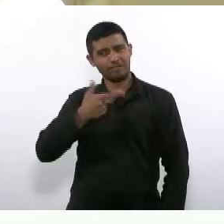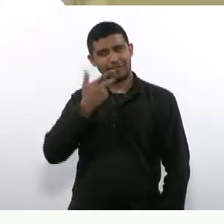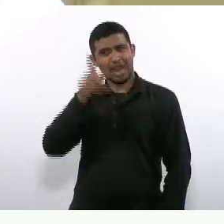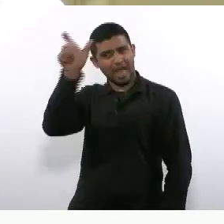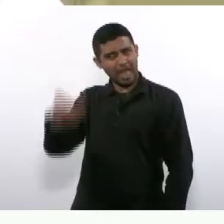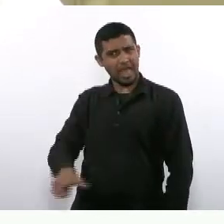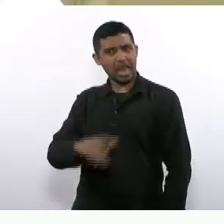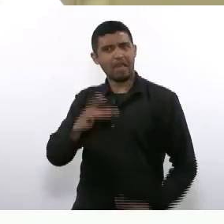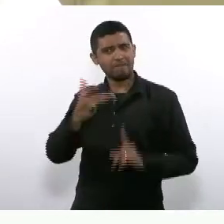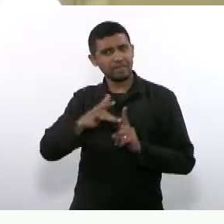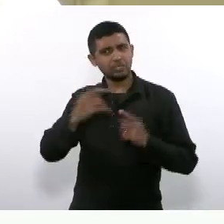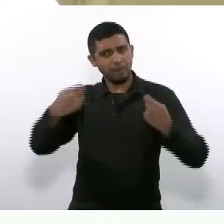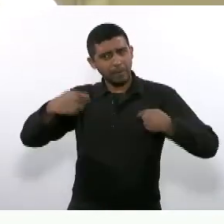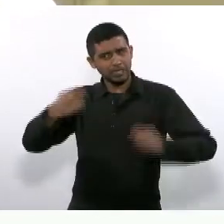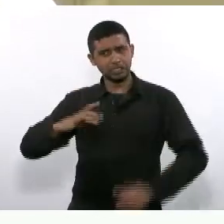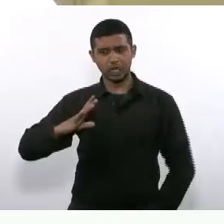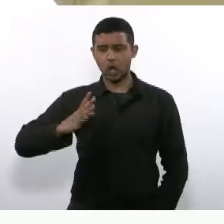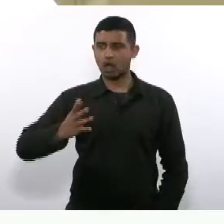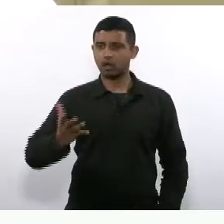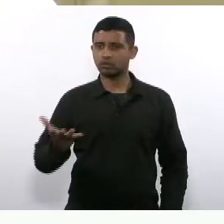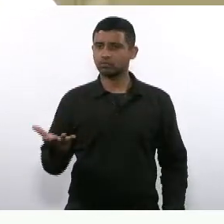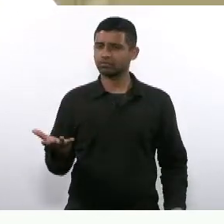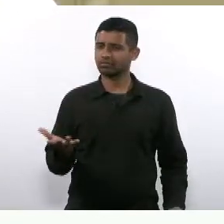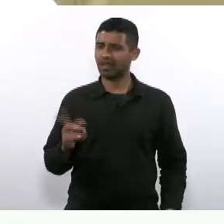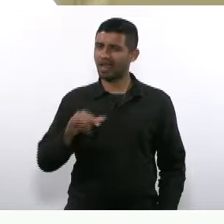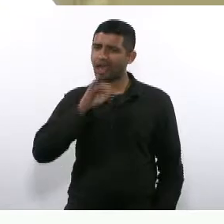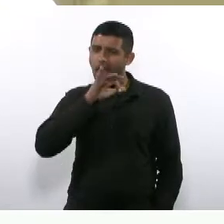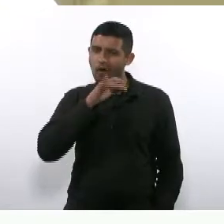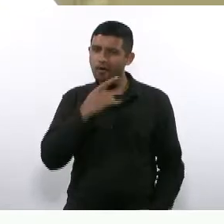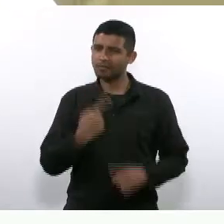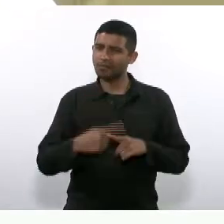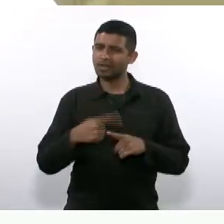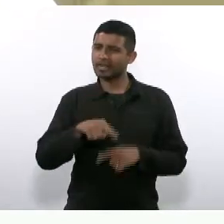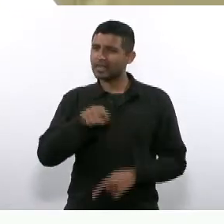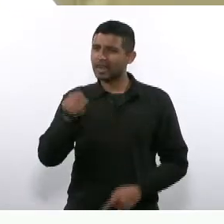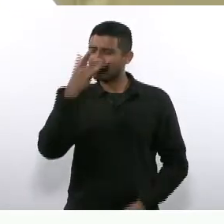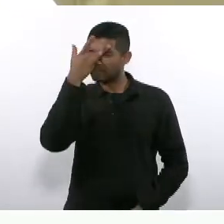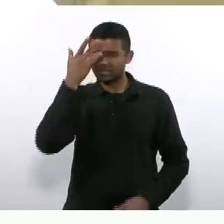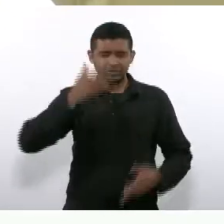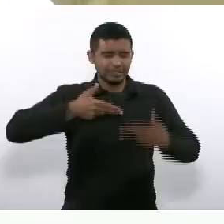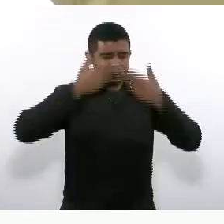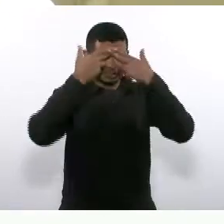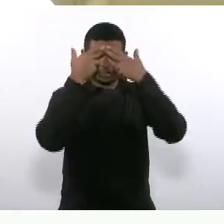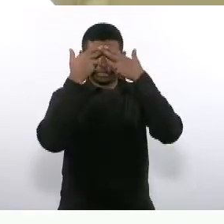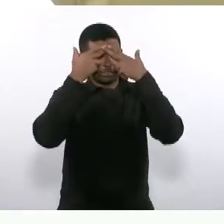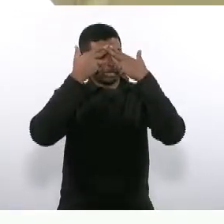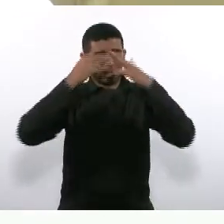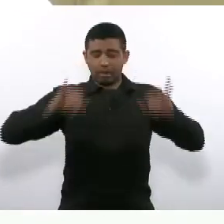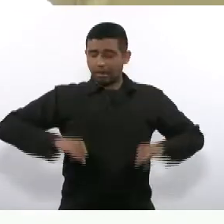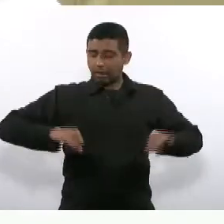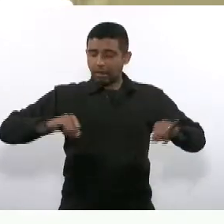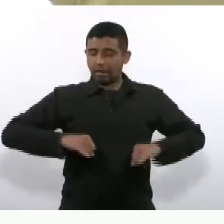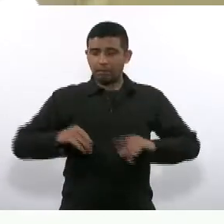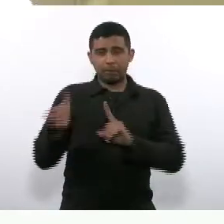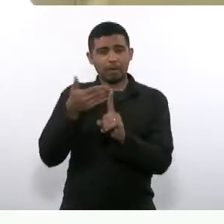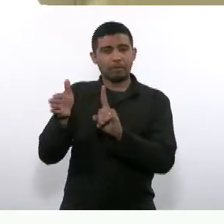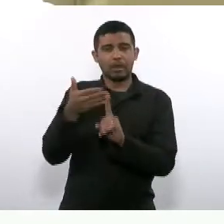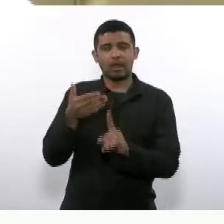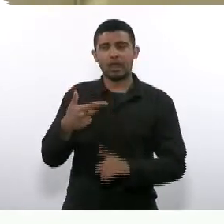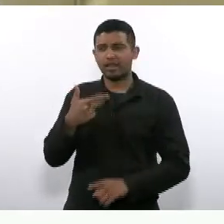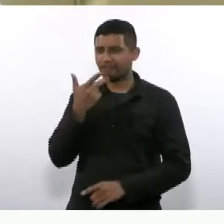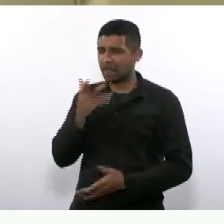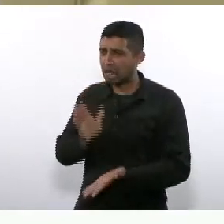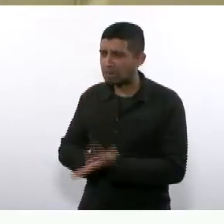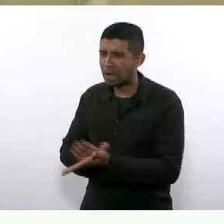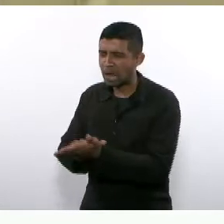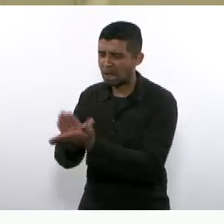vítima. Eu acho cruel que a gente, depois de uma pessoa ter passado por uma situação traumática, a gente ainda tenha que virar e falar, poxa, parabéns